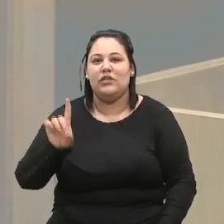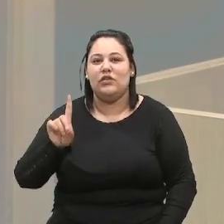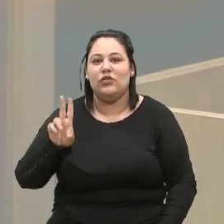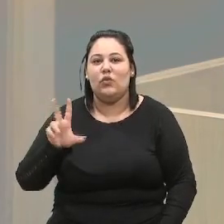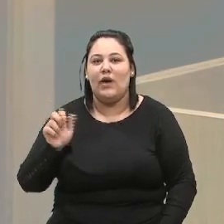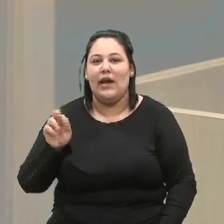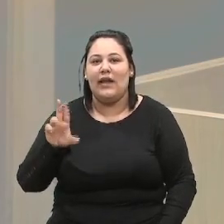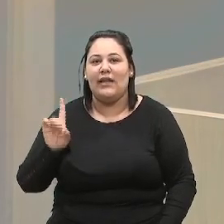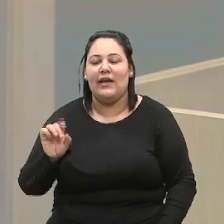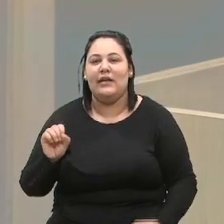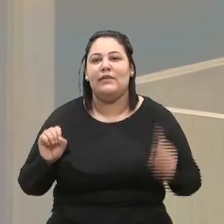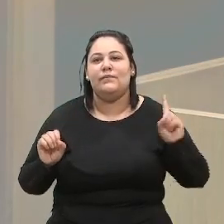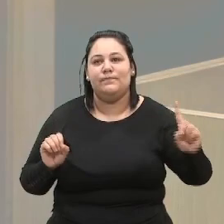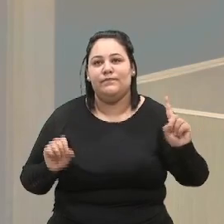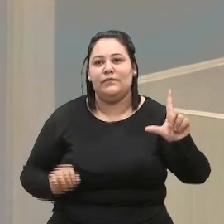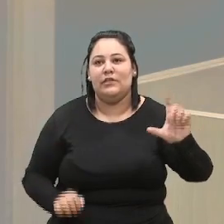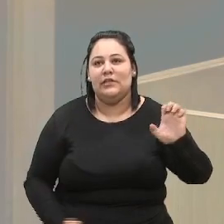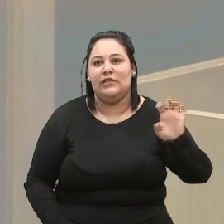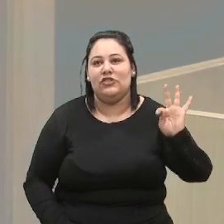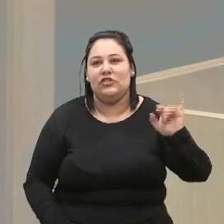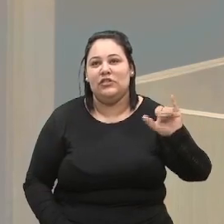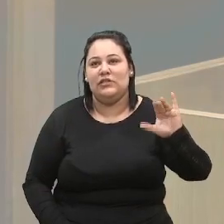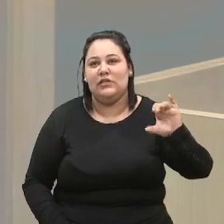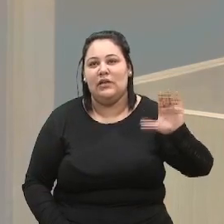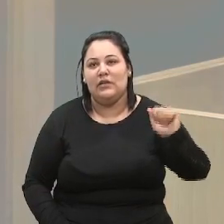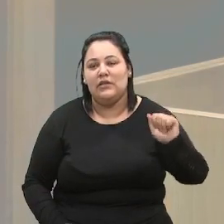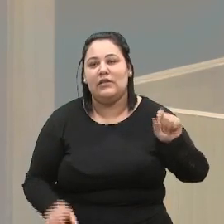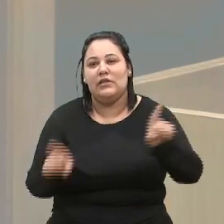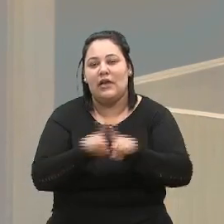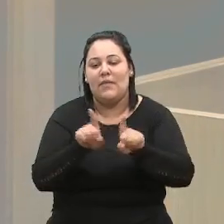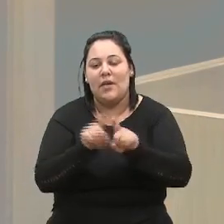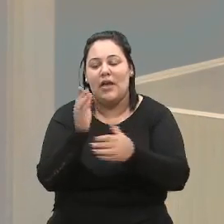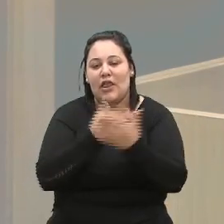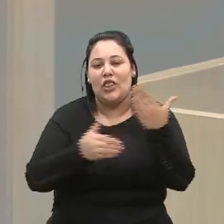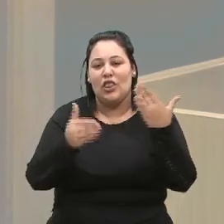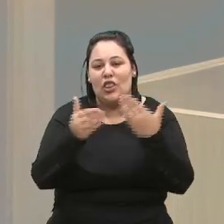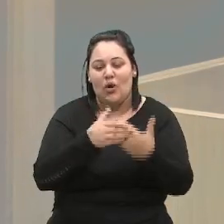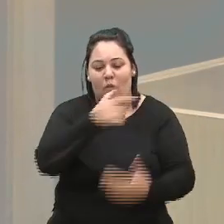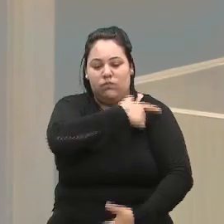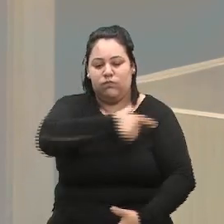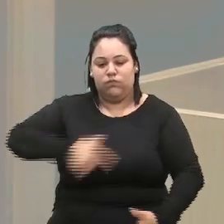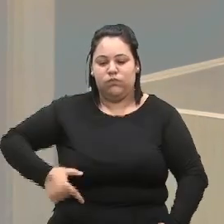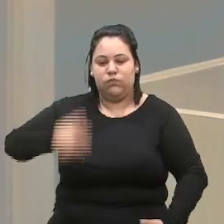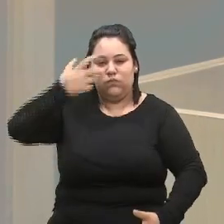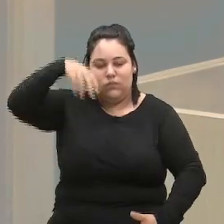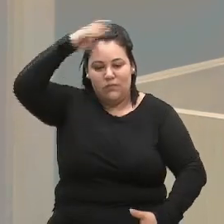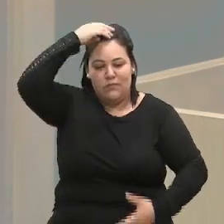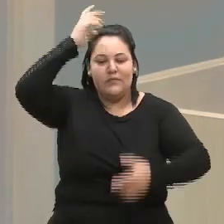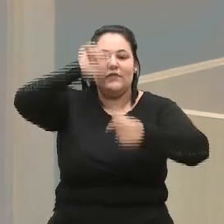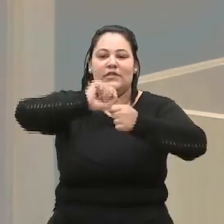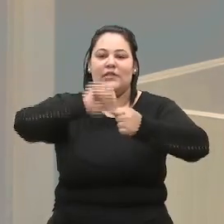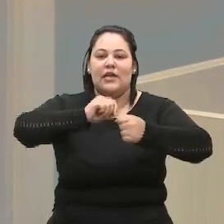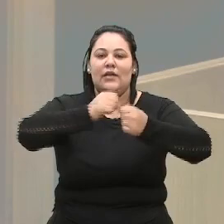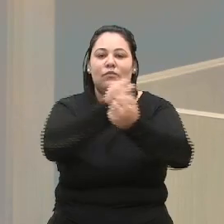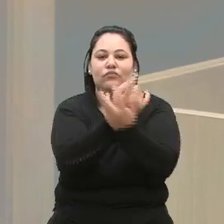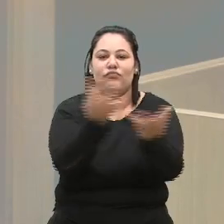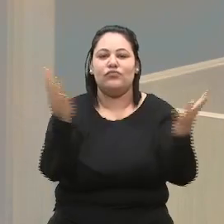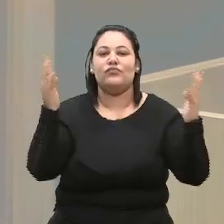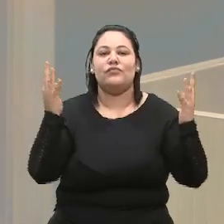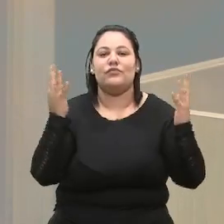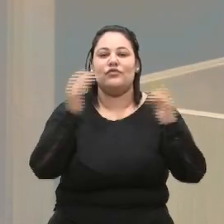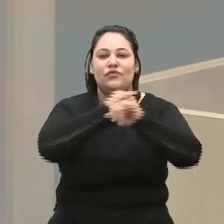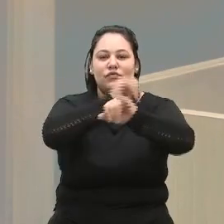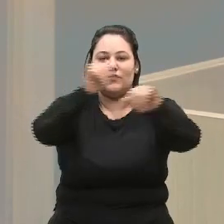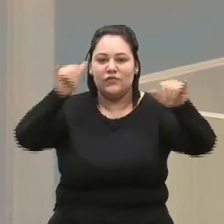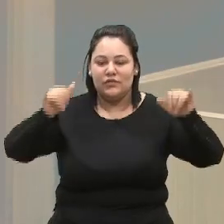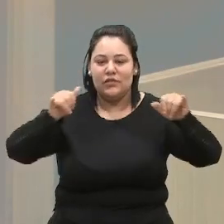a princesa Letícia de Carvalho e também todas as embaixatrizes que fizeram o seu papel importante na divulgação da festa